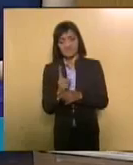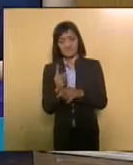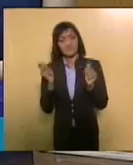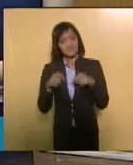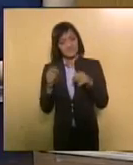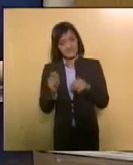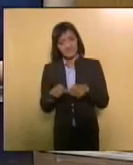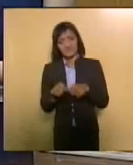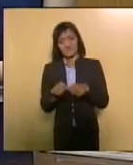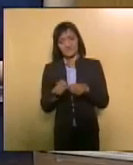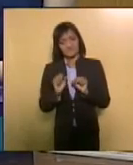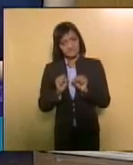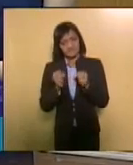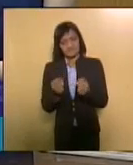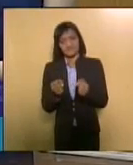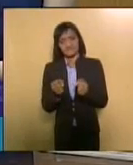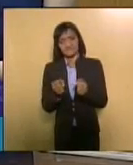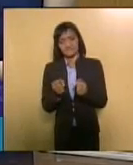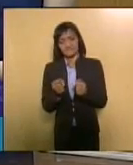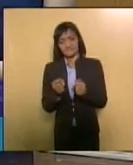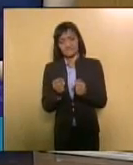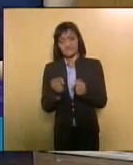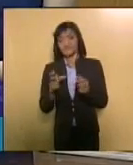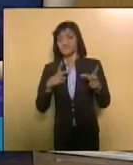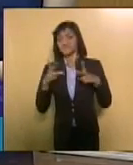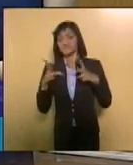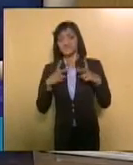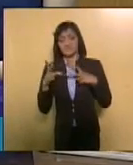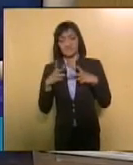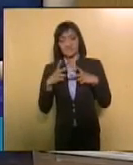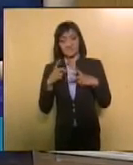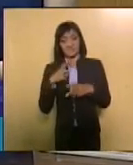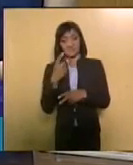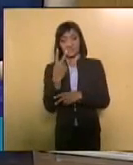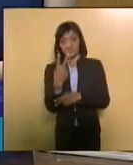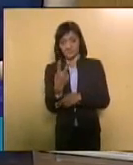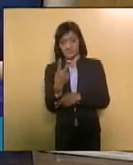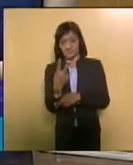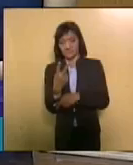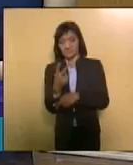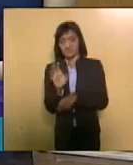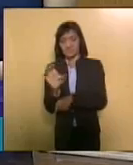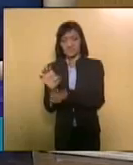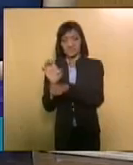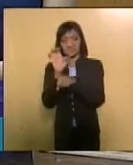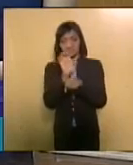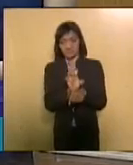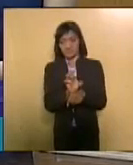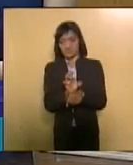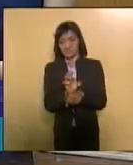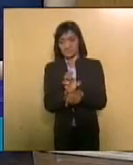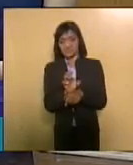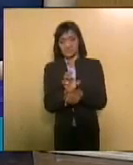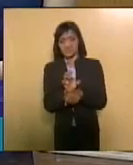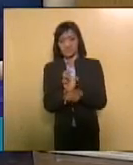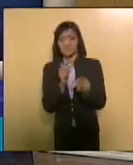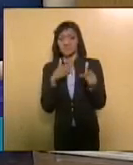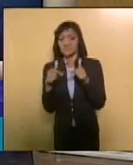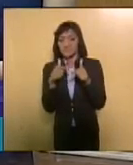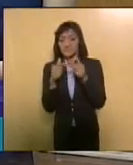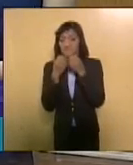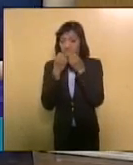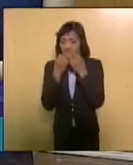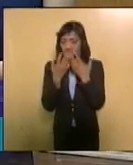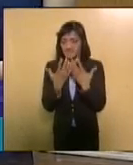pela frente em particular houve dois estados que fizeram um excelente trabalho